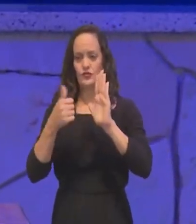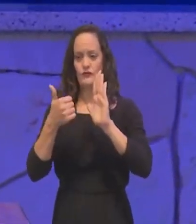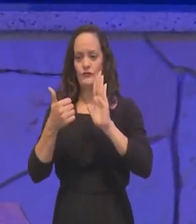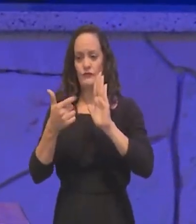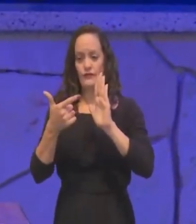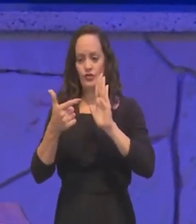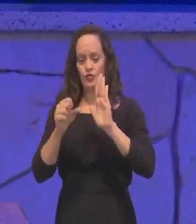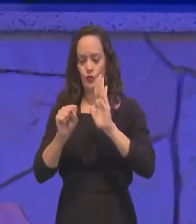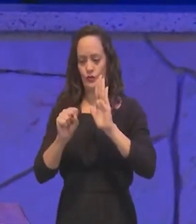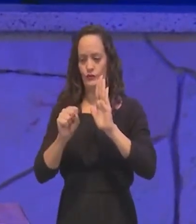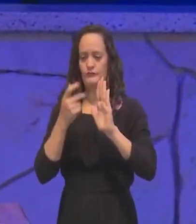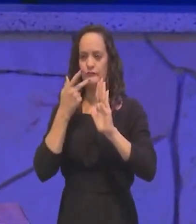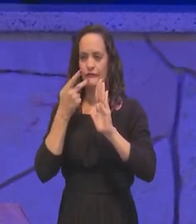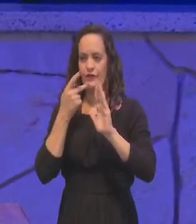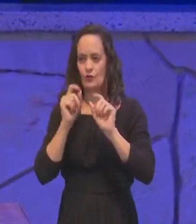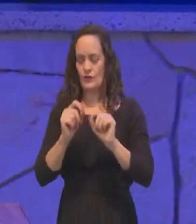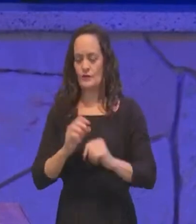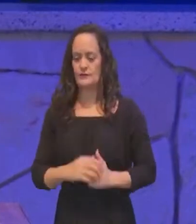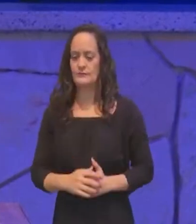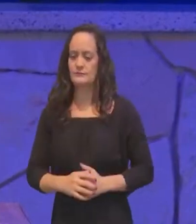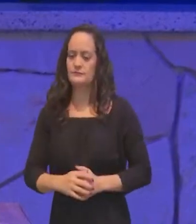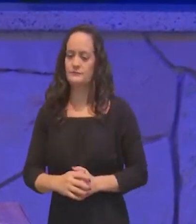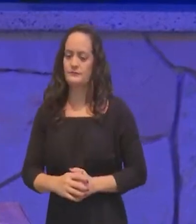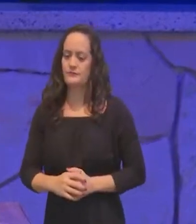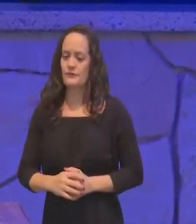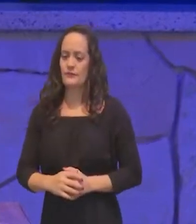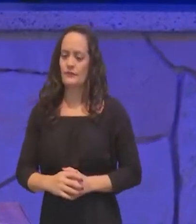nós encontramos assim: